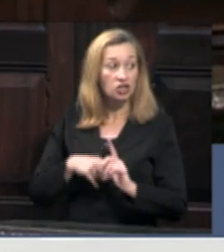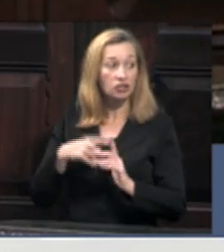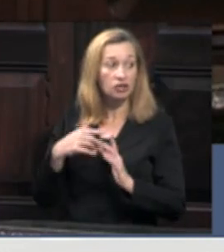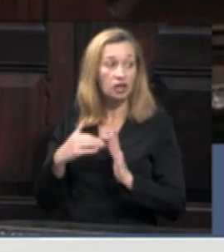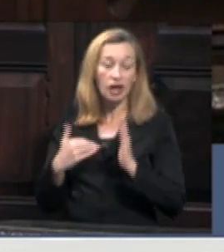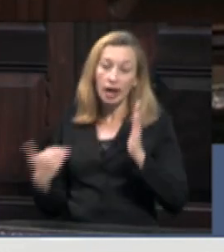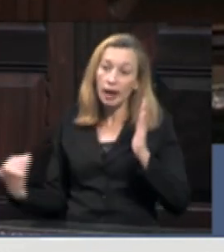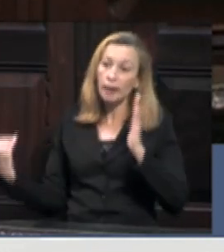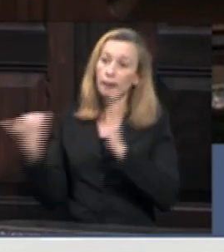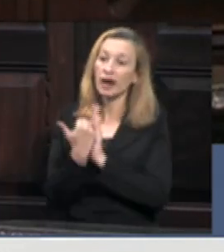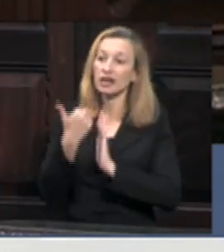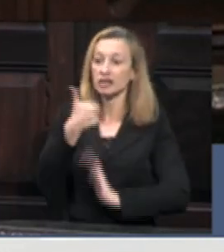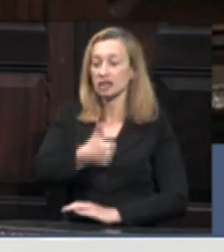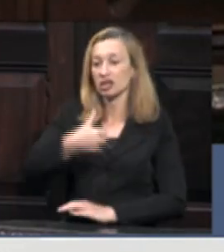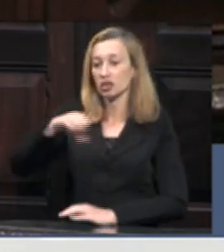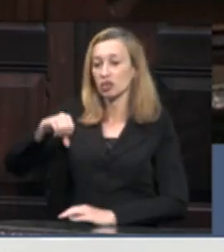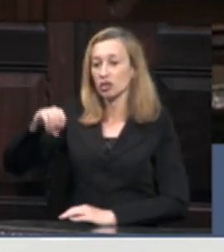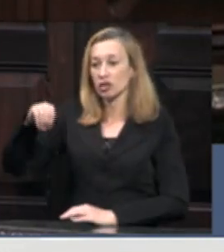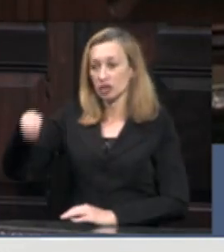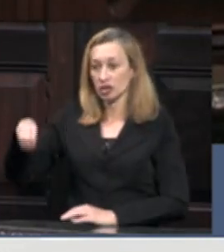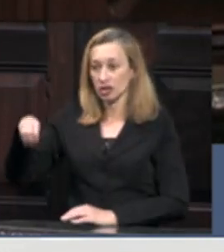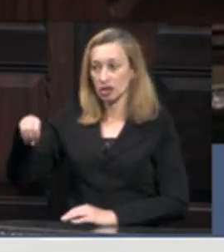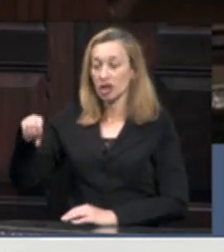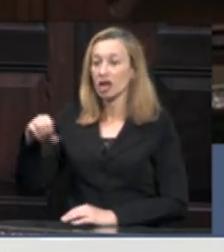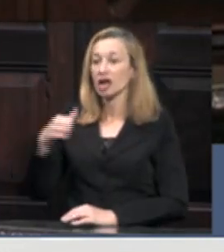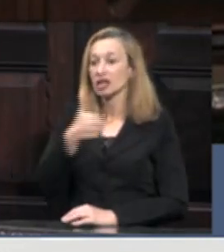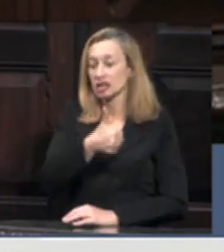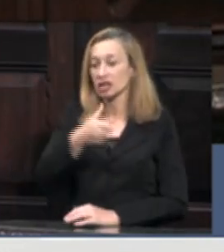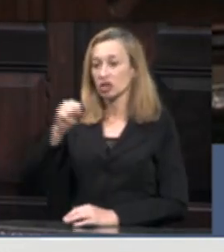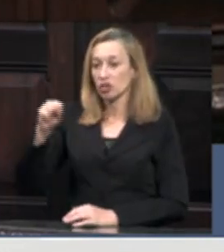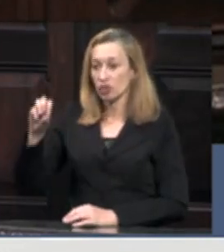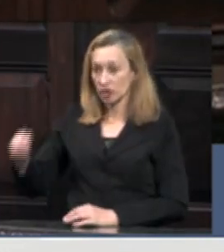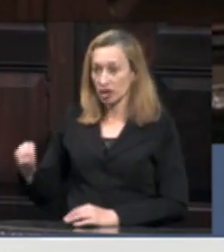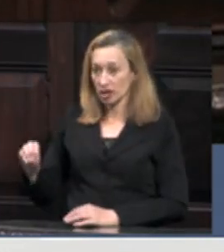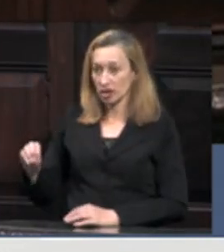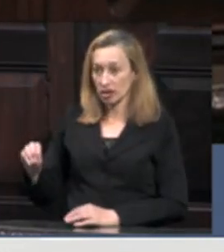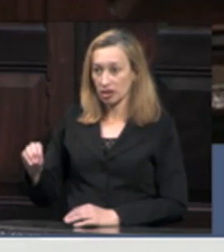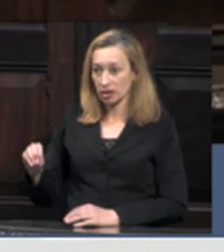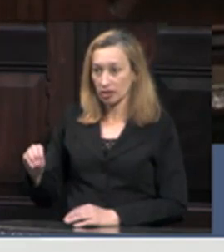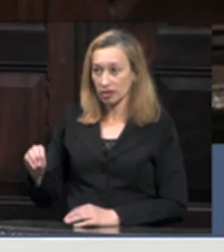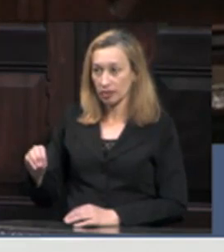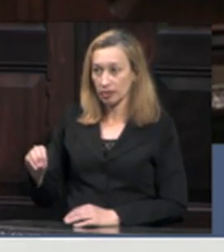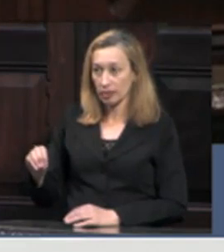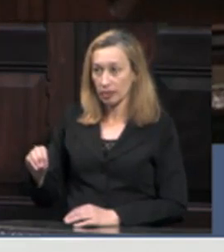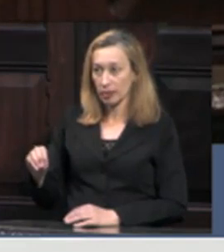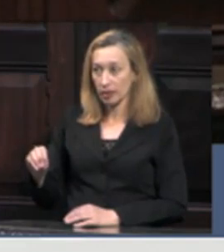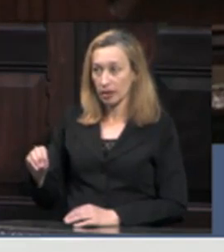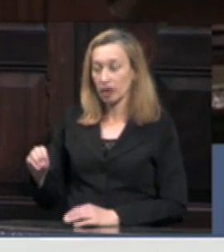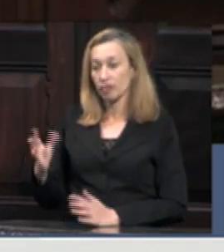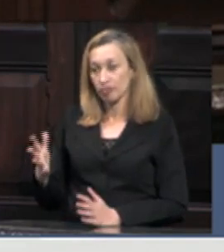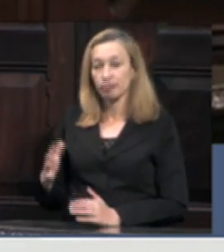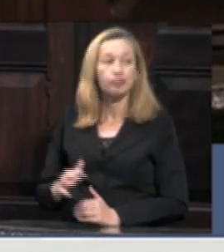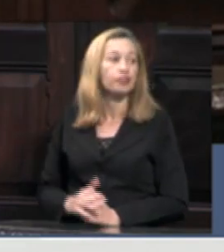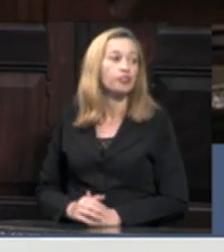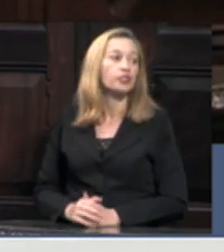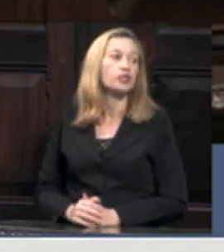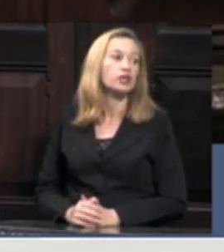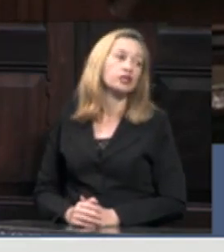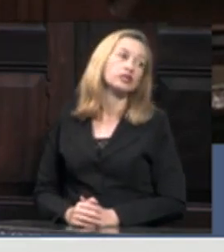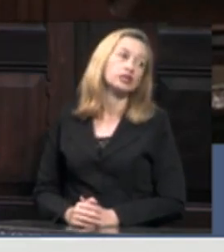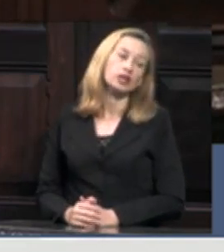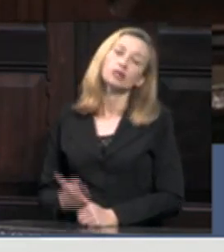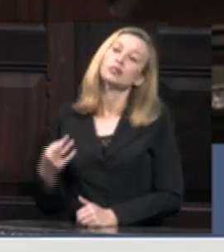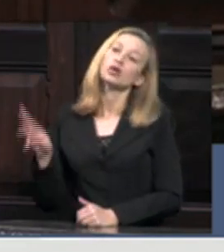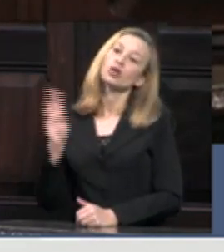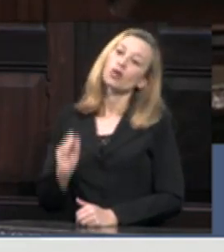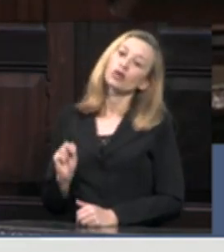80 bilhões de reais. A real talvez não chegue a 20, mas a escritural, 80 bilhões